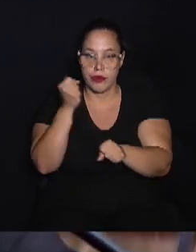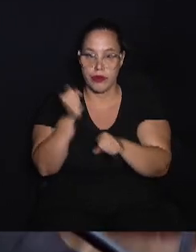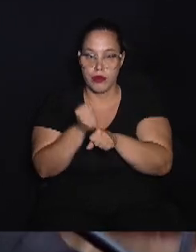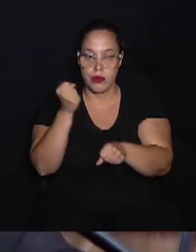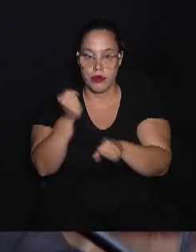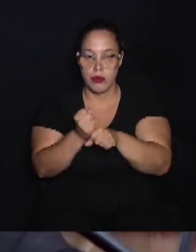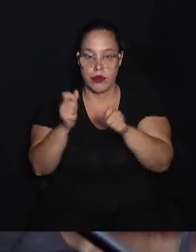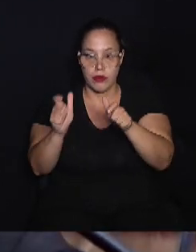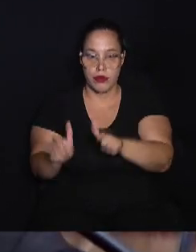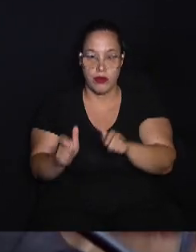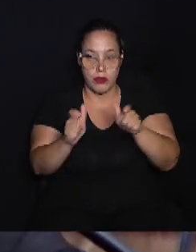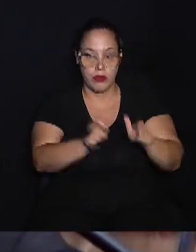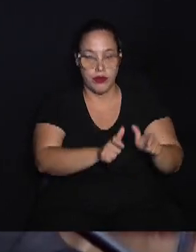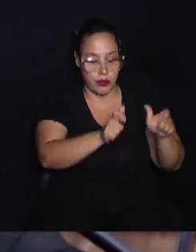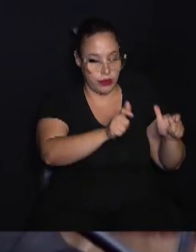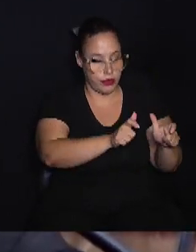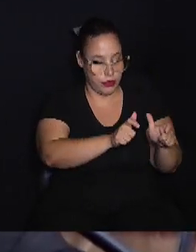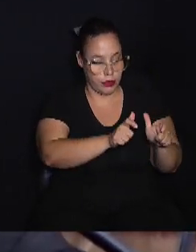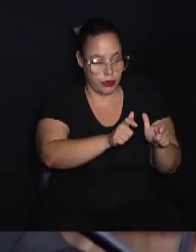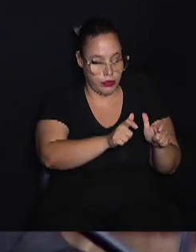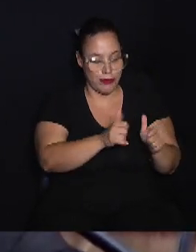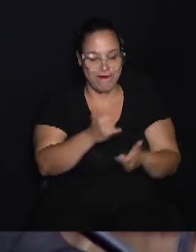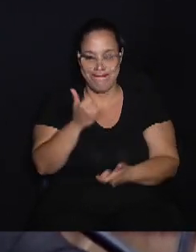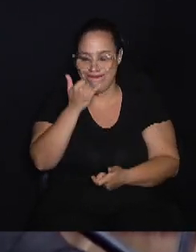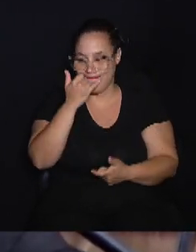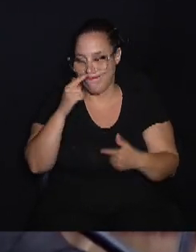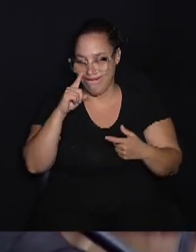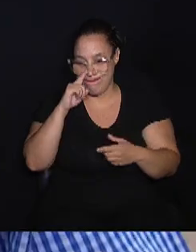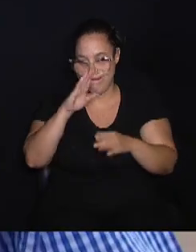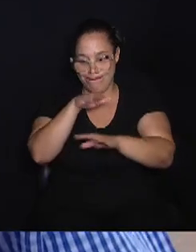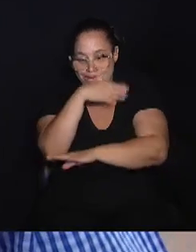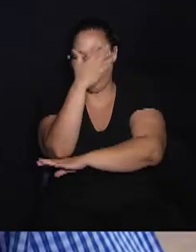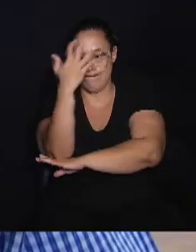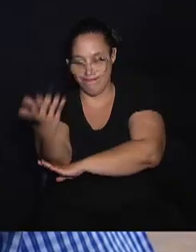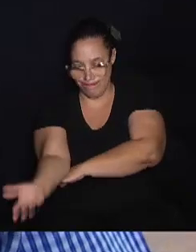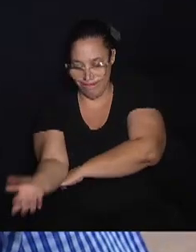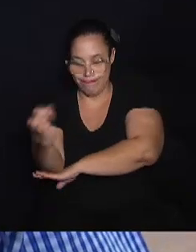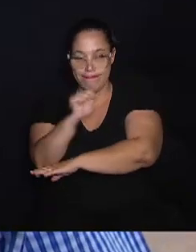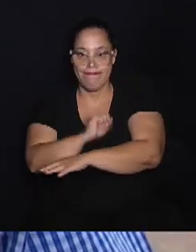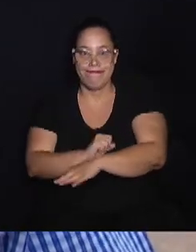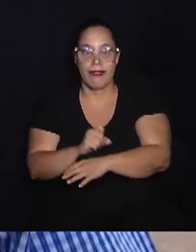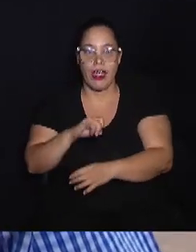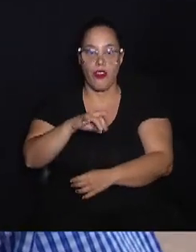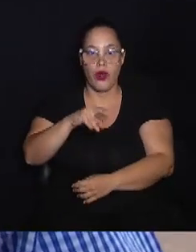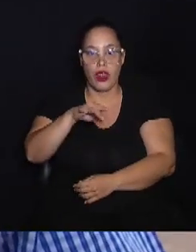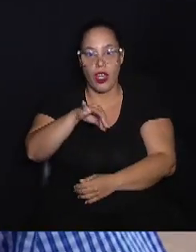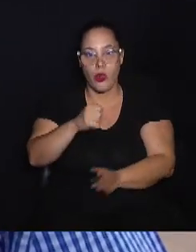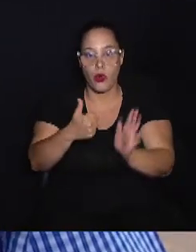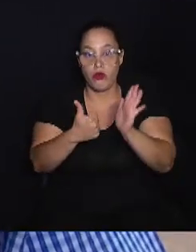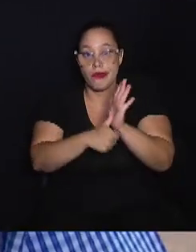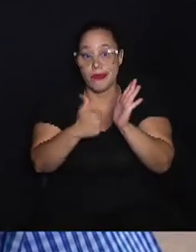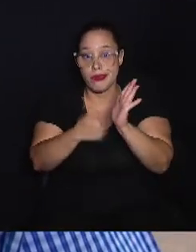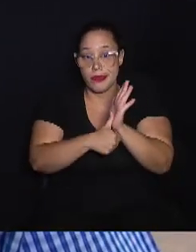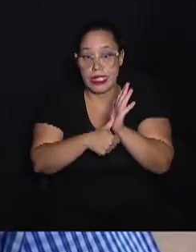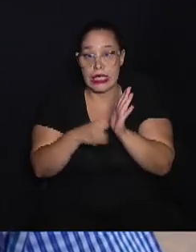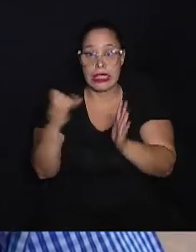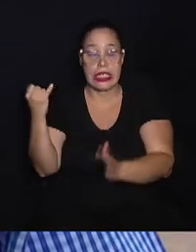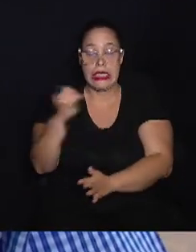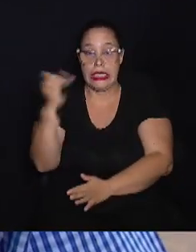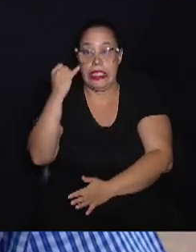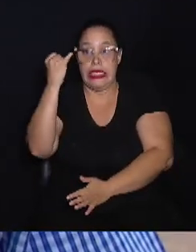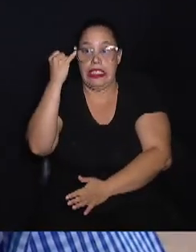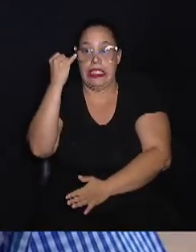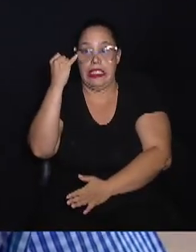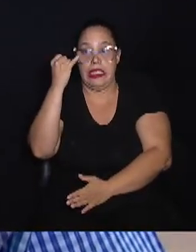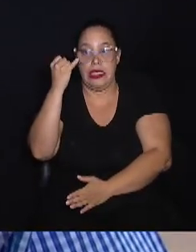estão localizadas em áreas que oferecem mais risco de queda à população o inventário é um documento super importante